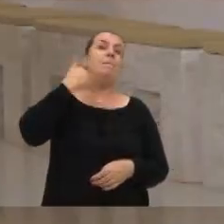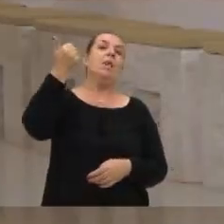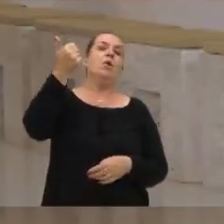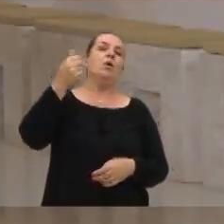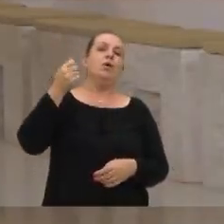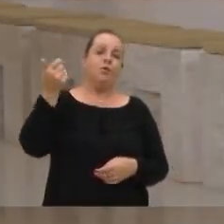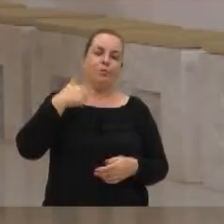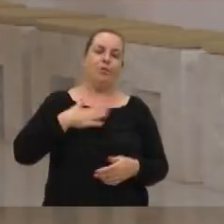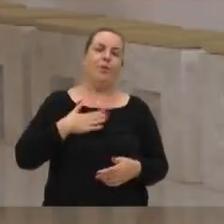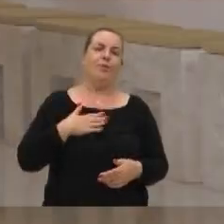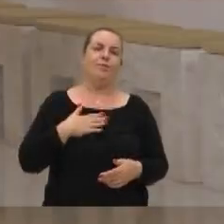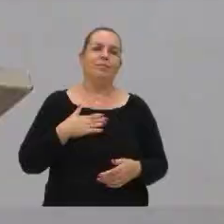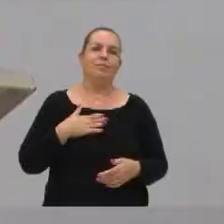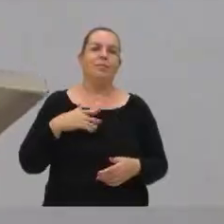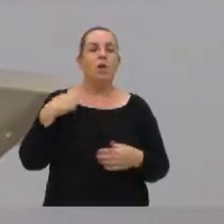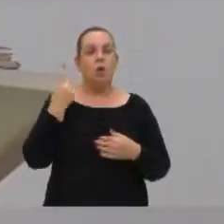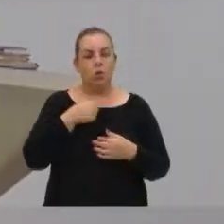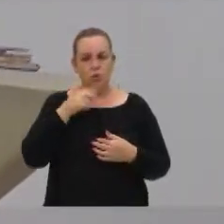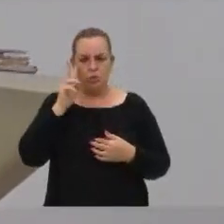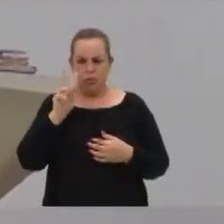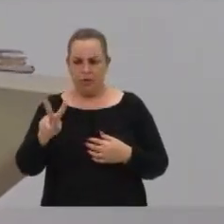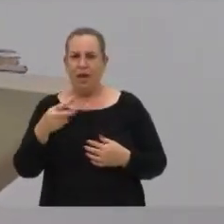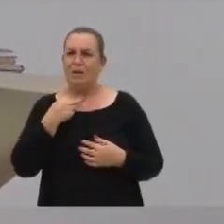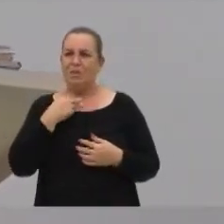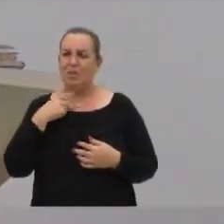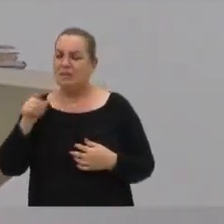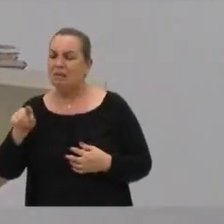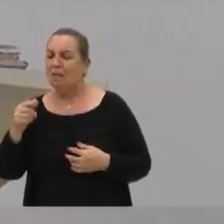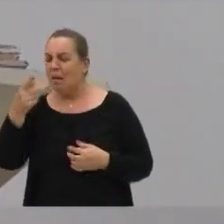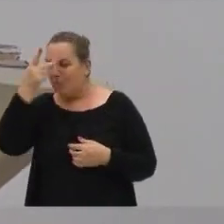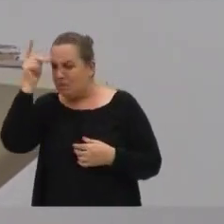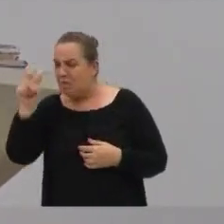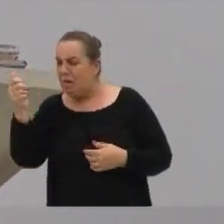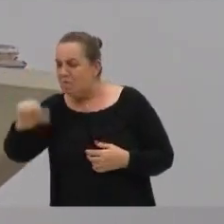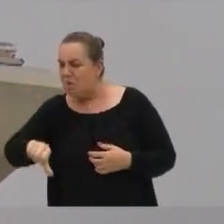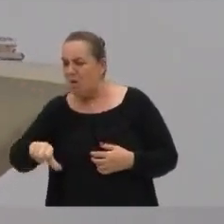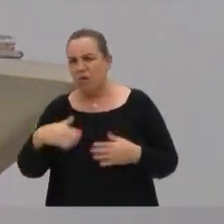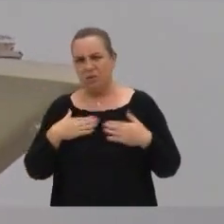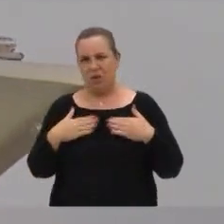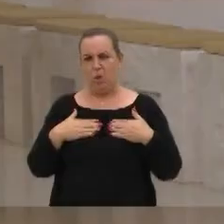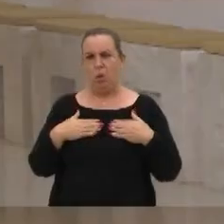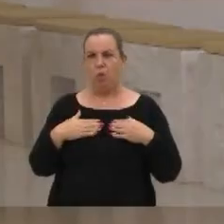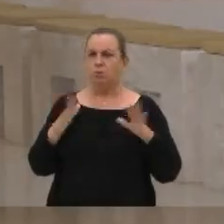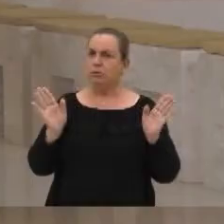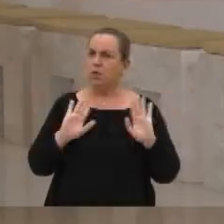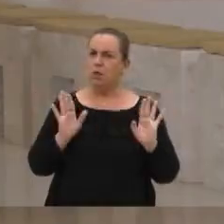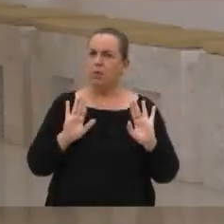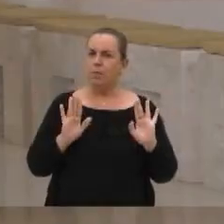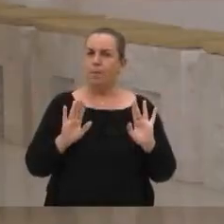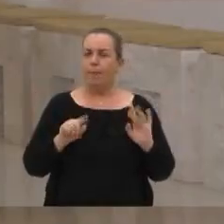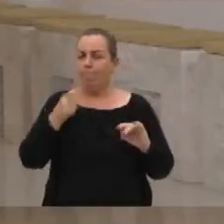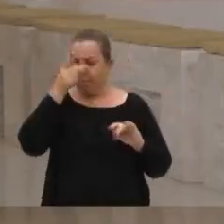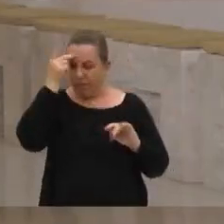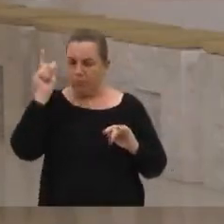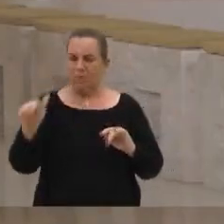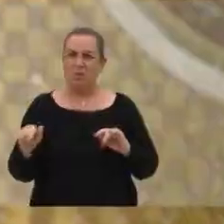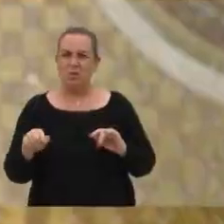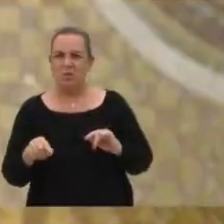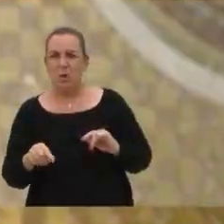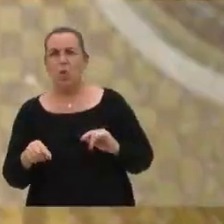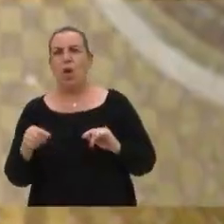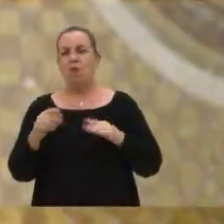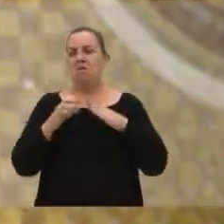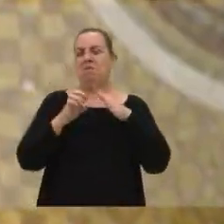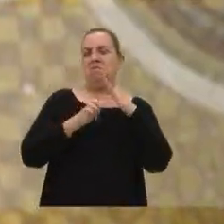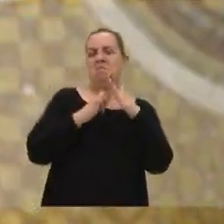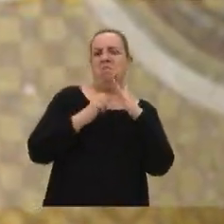nosso olhar não seja para alguém que é pior do que nós. Não seja para aquele